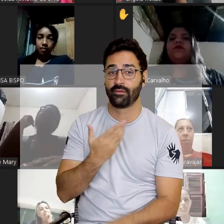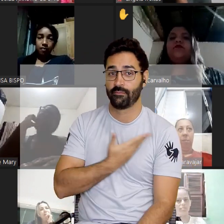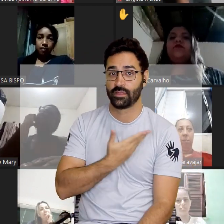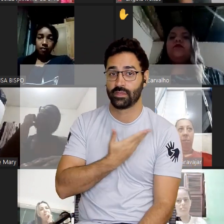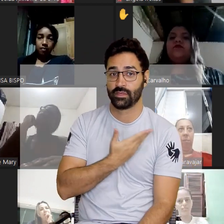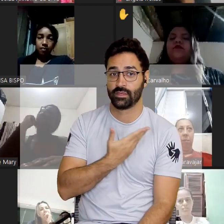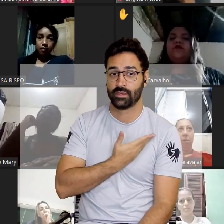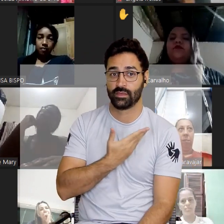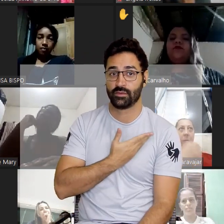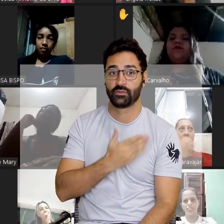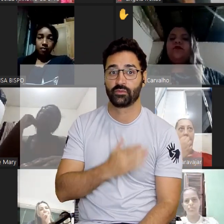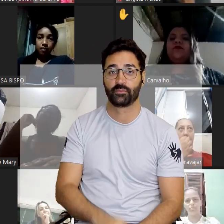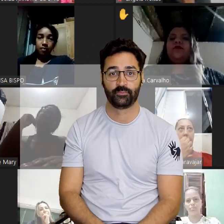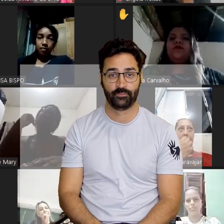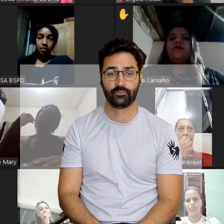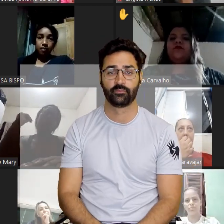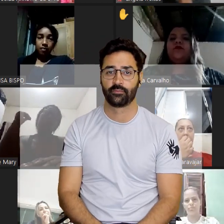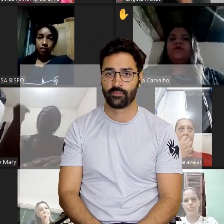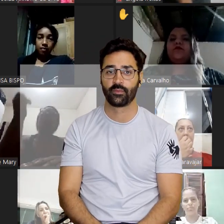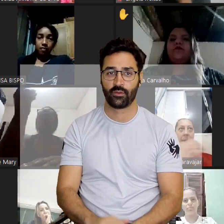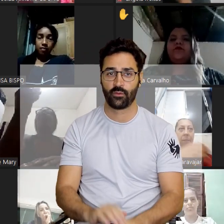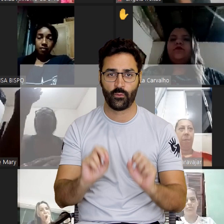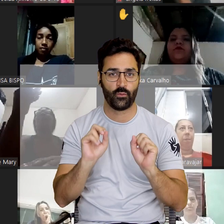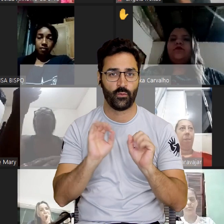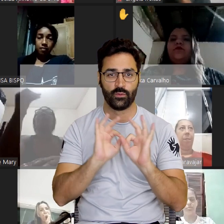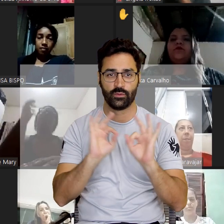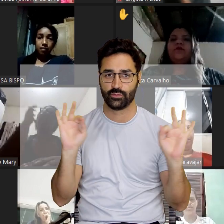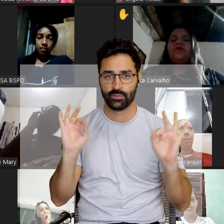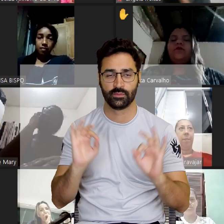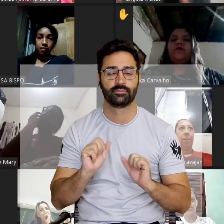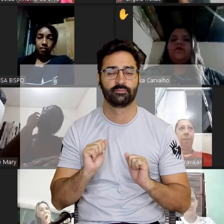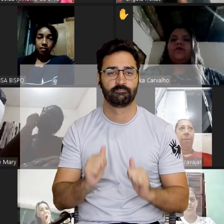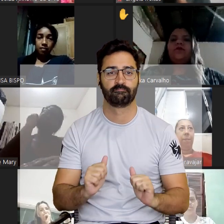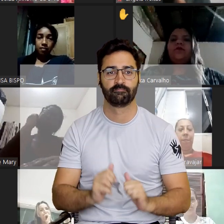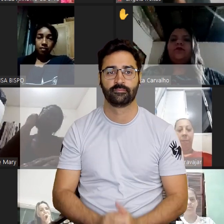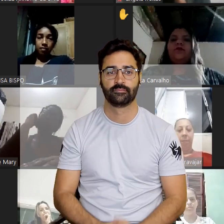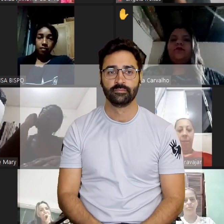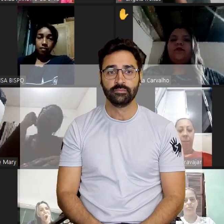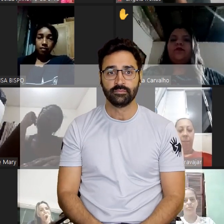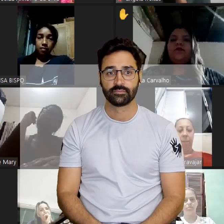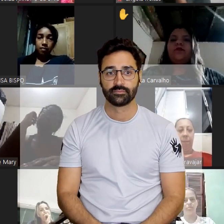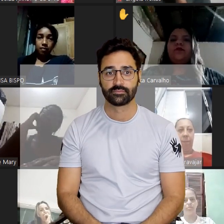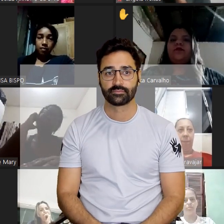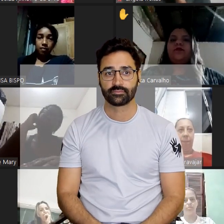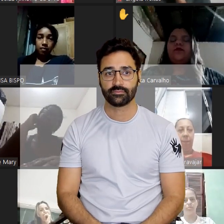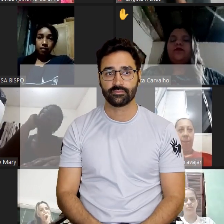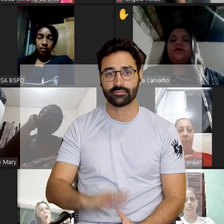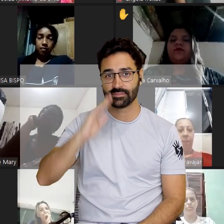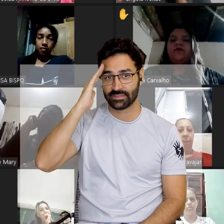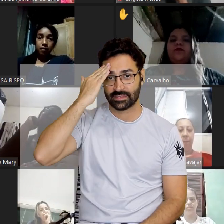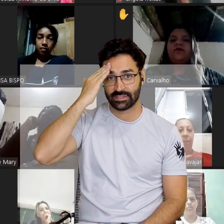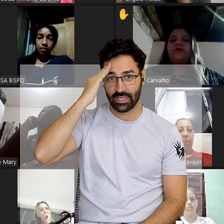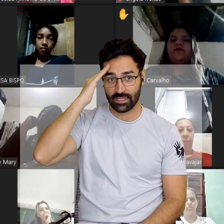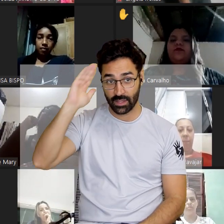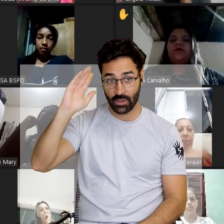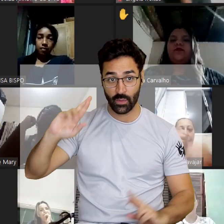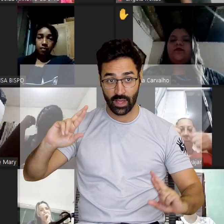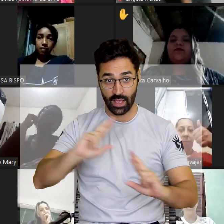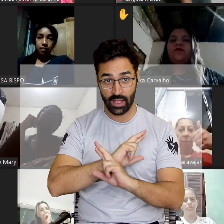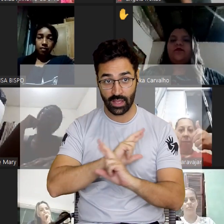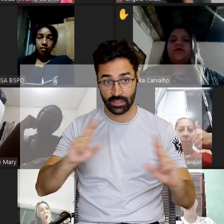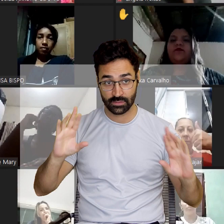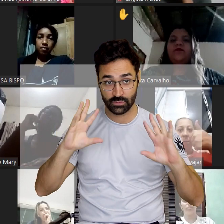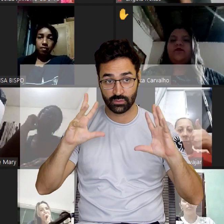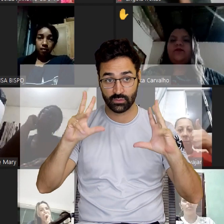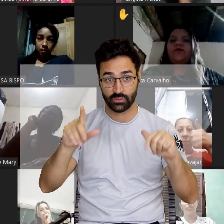amigos. Muito bem. Ótimo. Deu para entender essas relações todas, né, galera? Todo